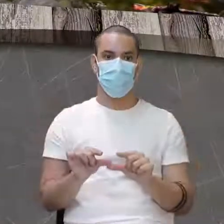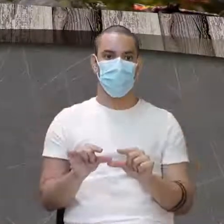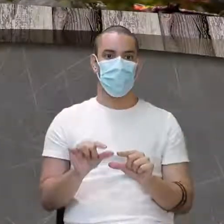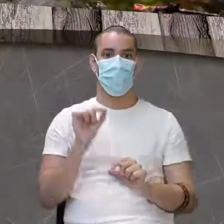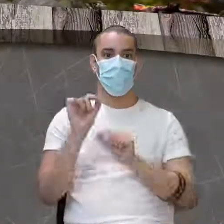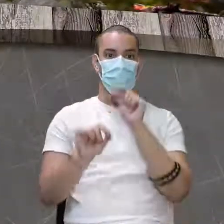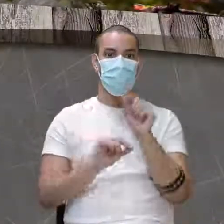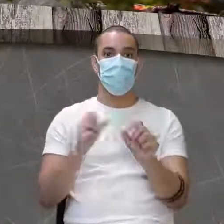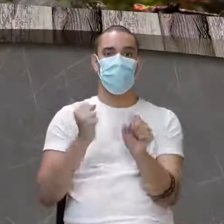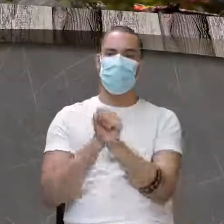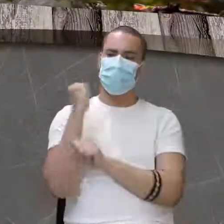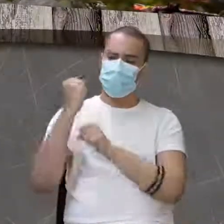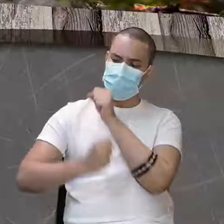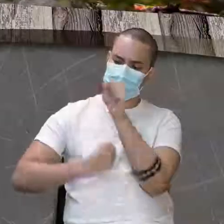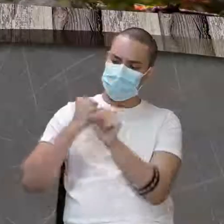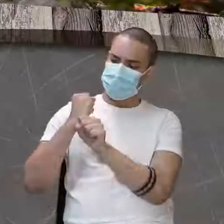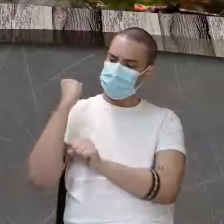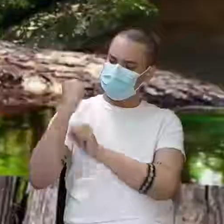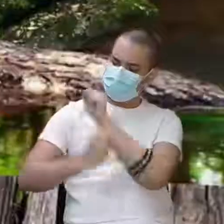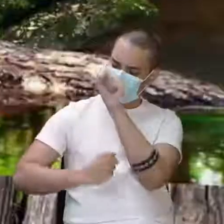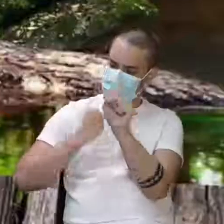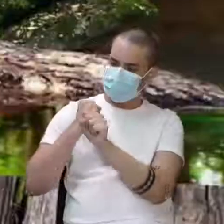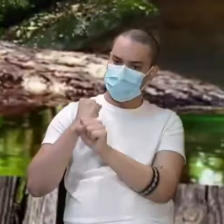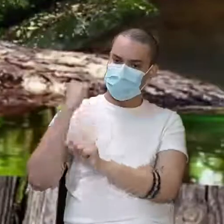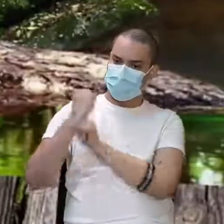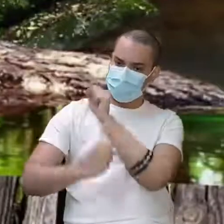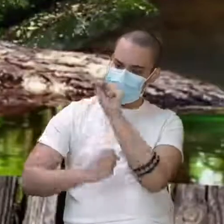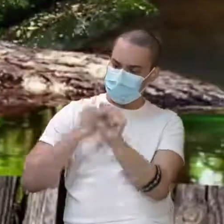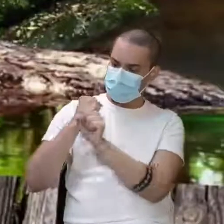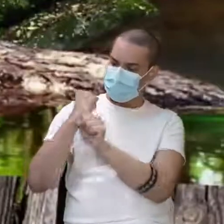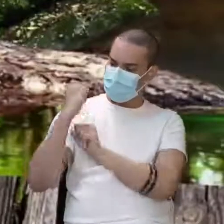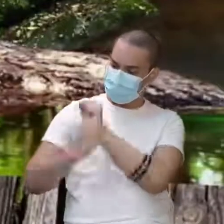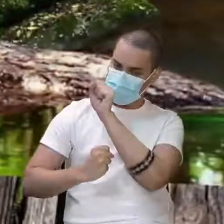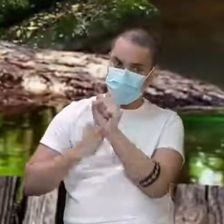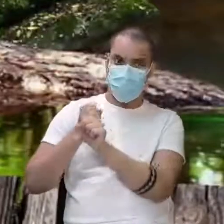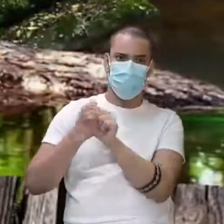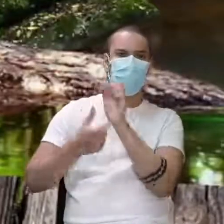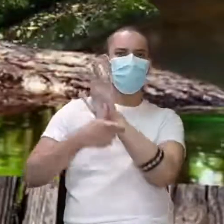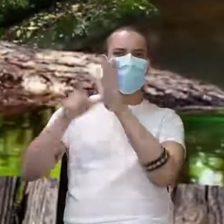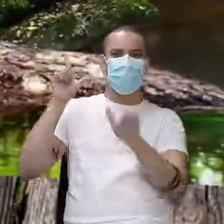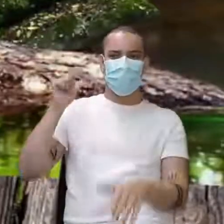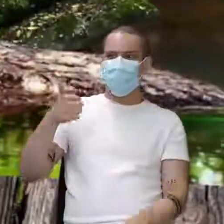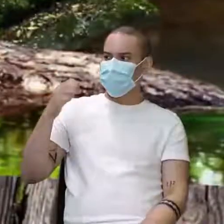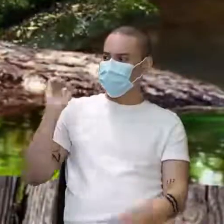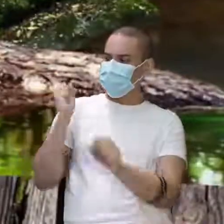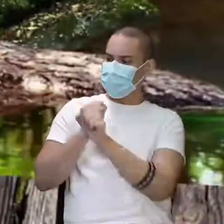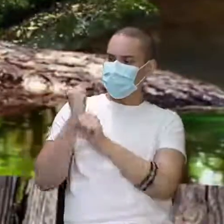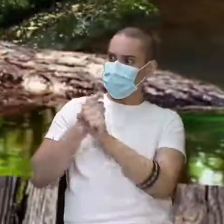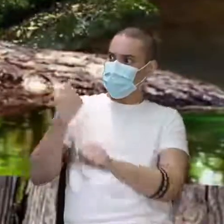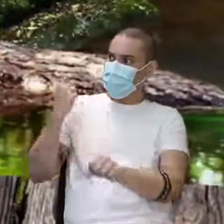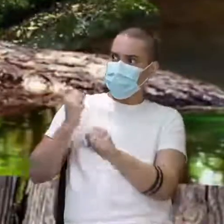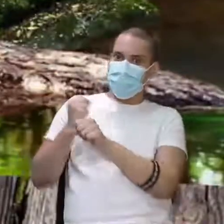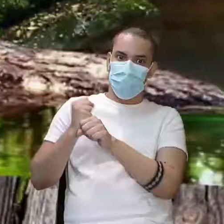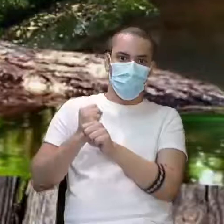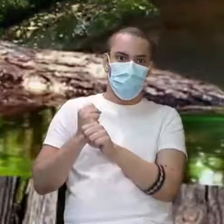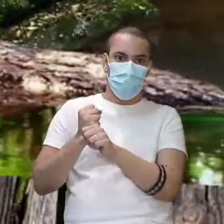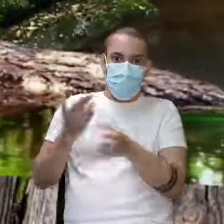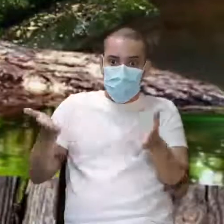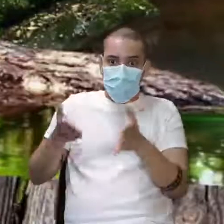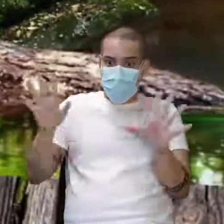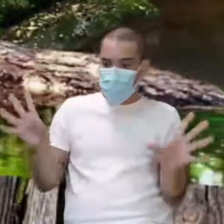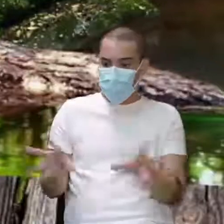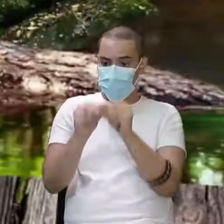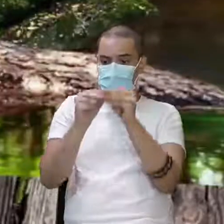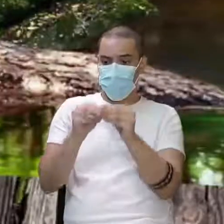a cada ano. E às vezes a gente tinha essas interferências de 10, 20 anos, agora a gente está vendo num tempo mais